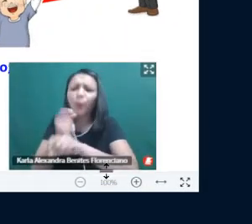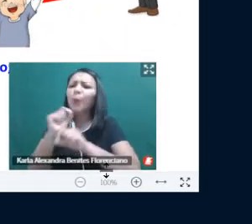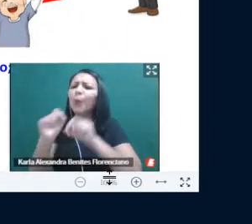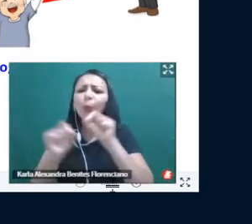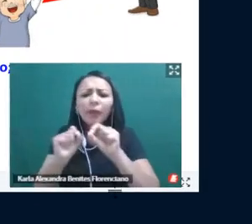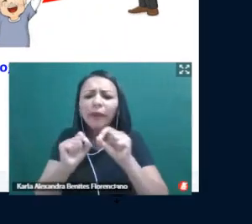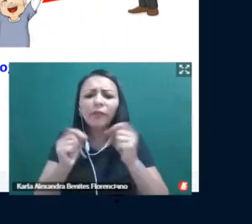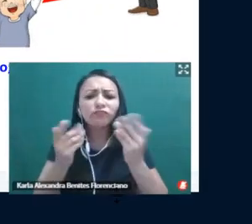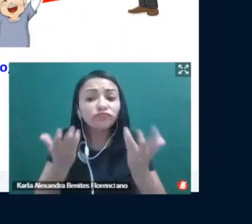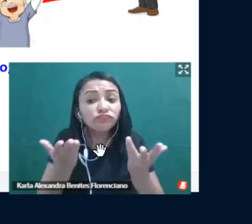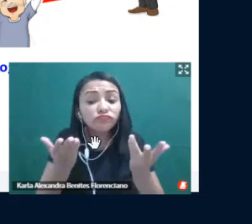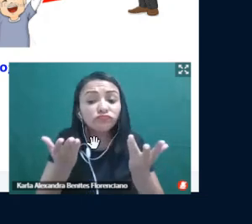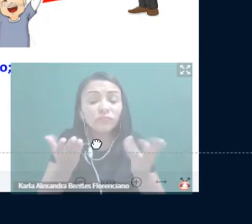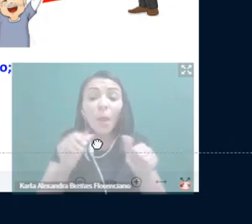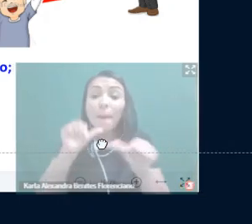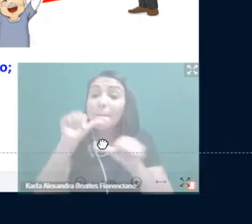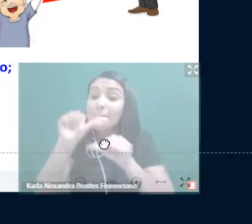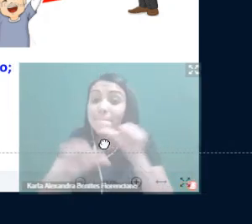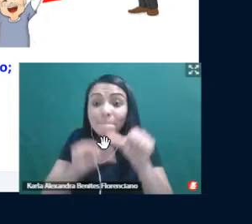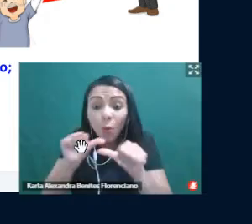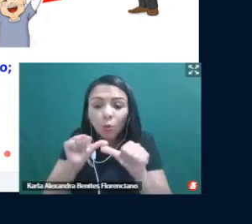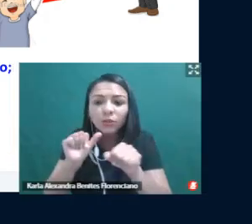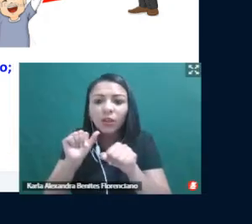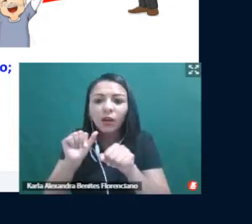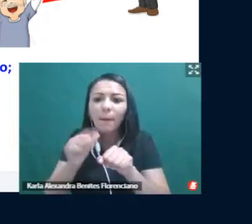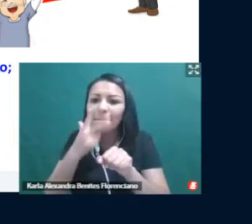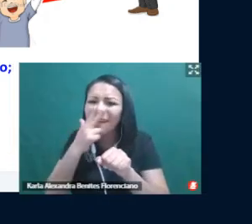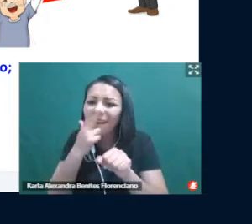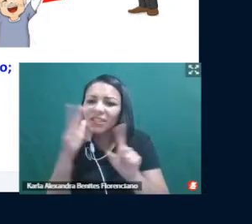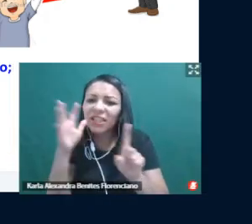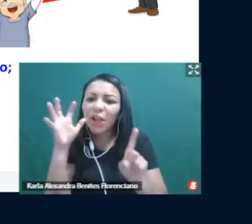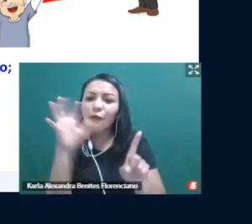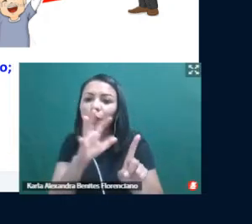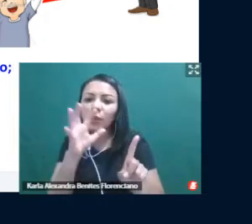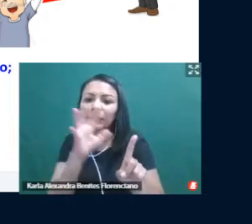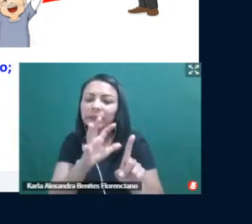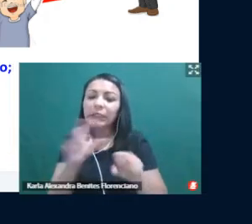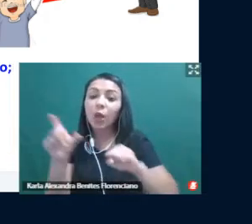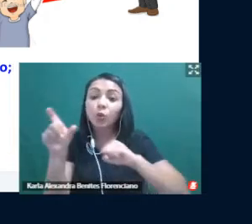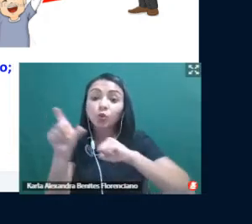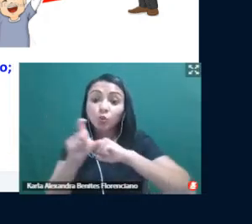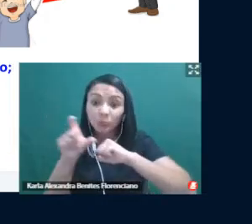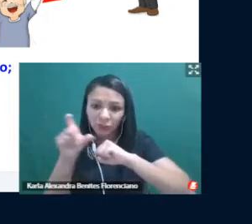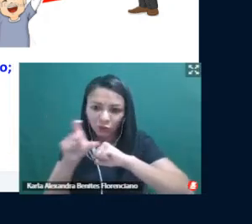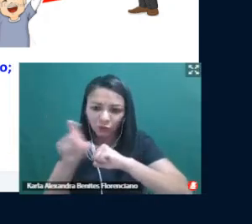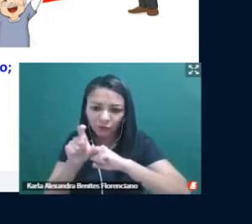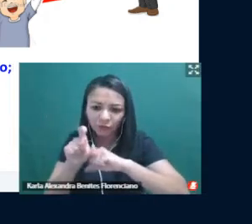tá, muda substantivo. Então, um predicativo